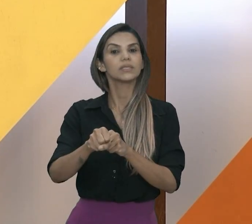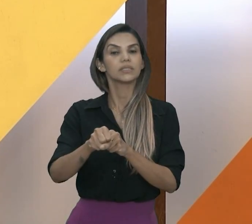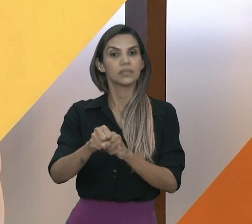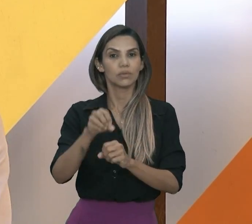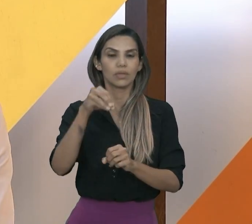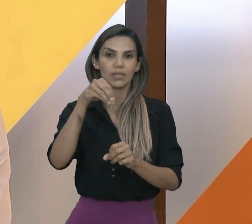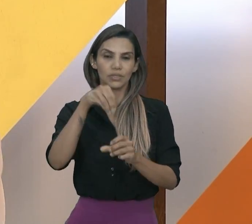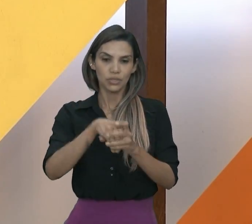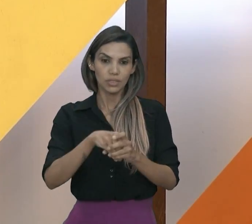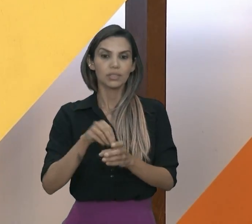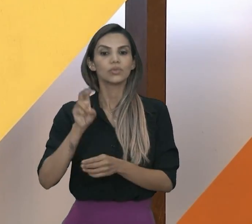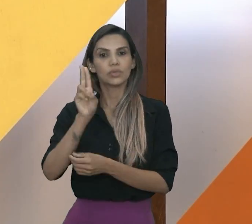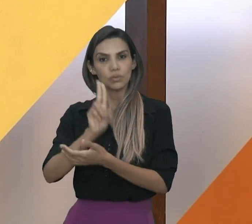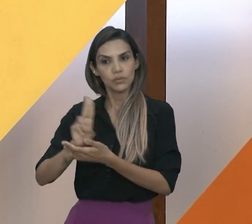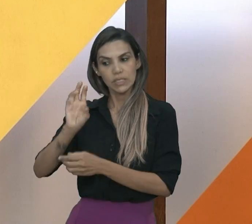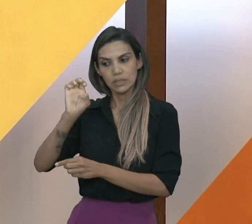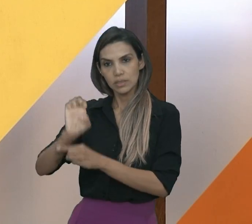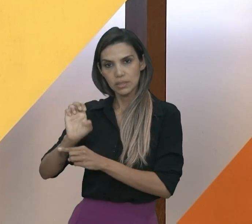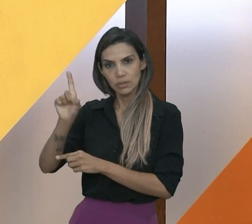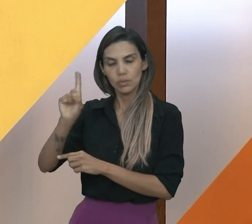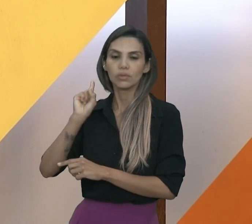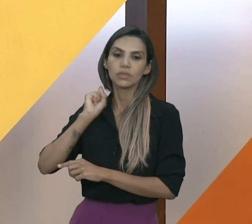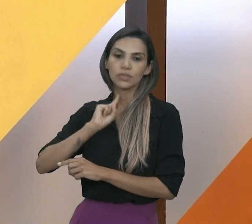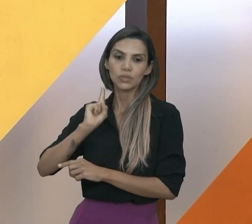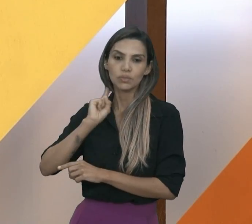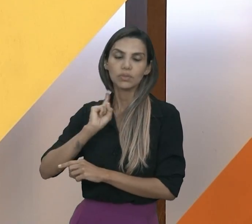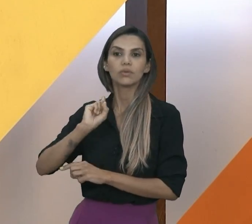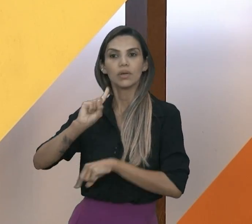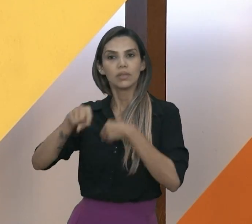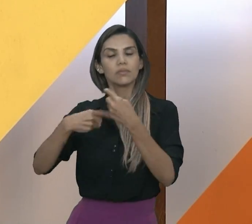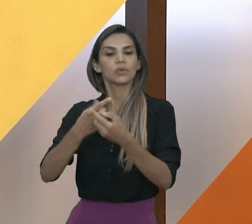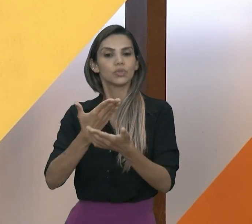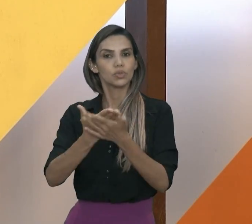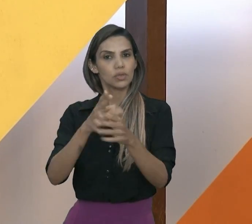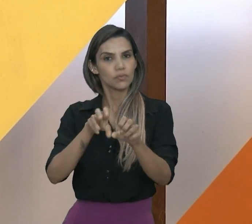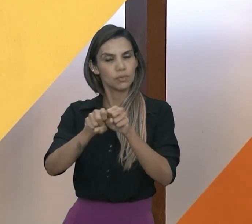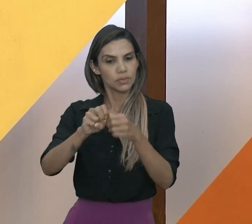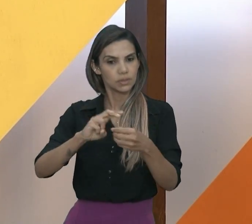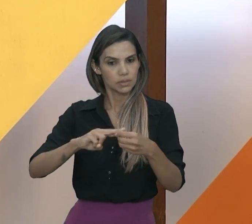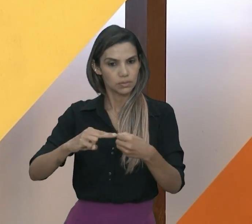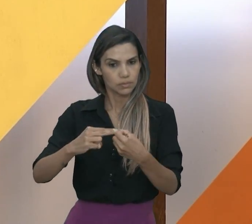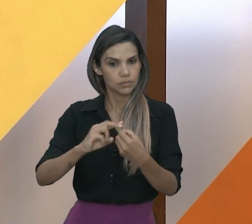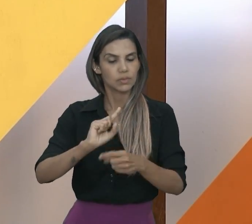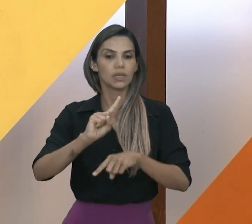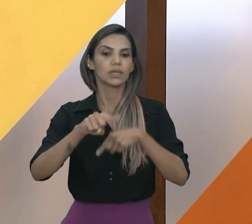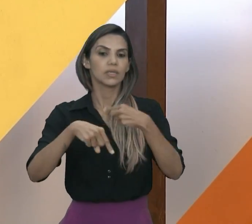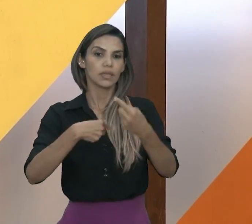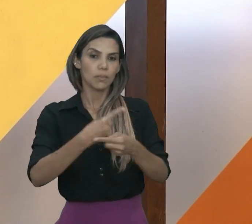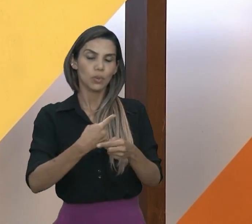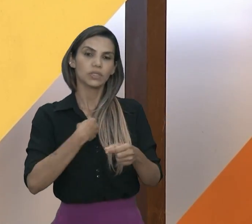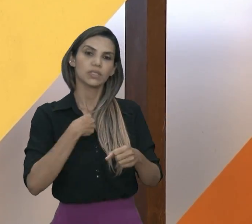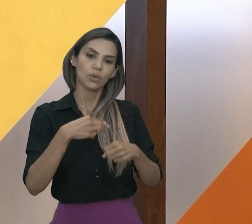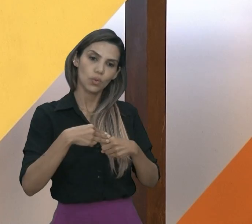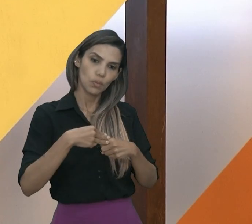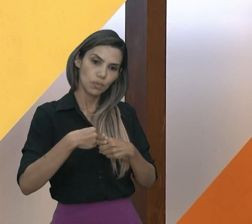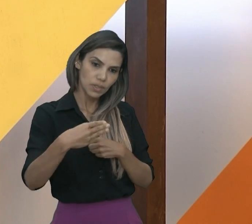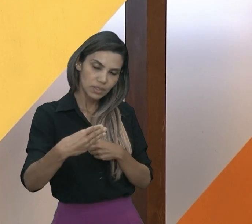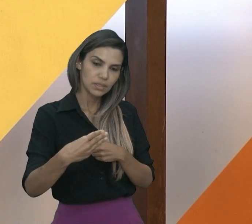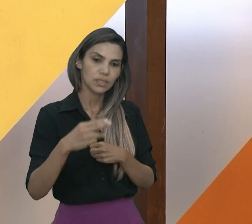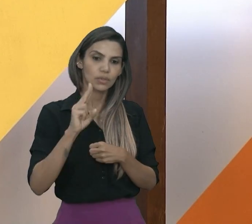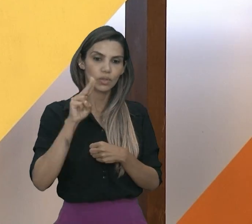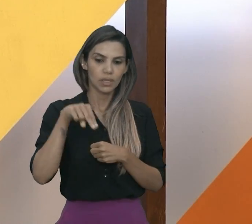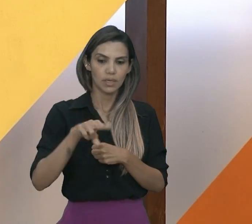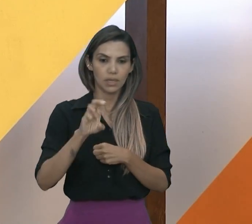Estadual de Minas Gerais, depois eu fui para a Unicamp, depois a Unesp, o meu mestrado, primeiro o